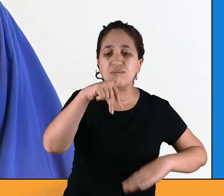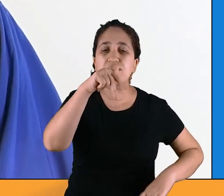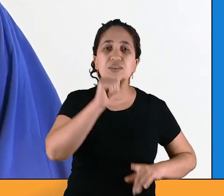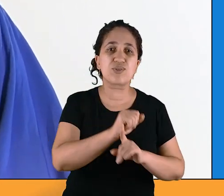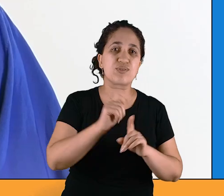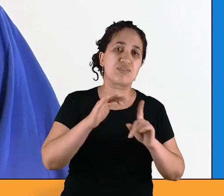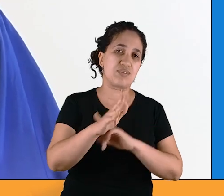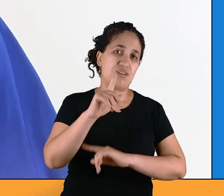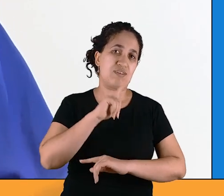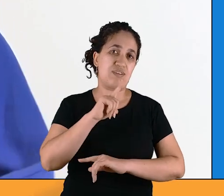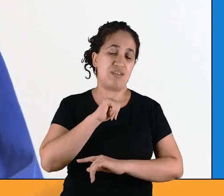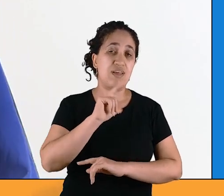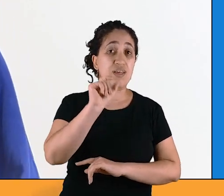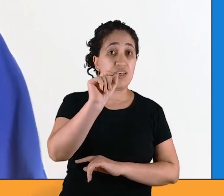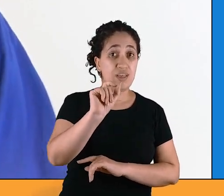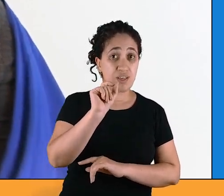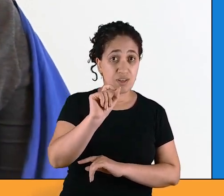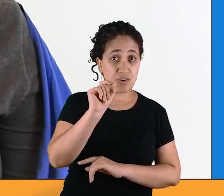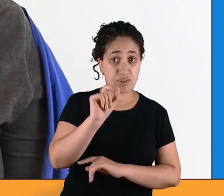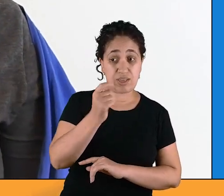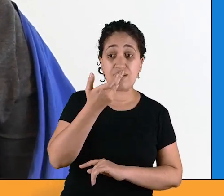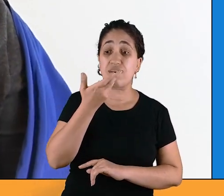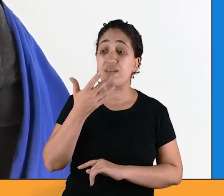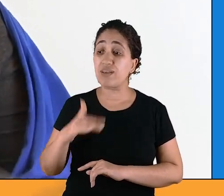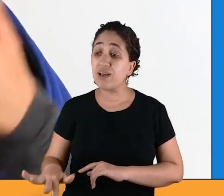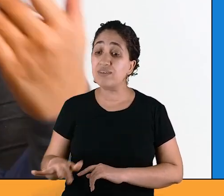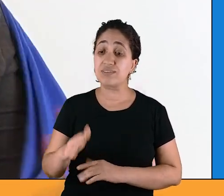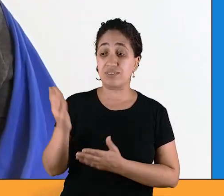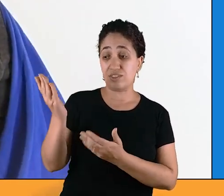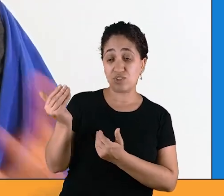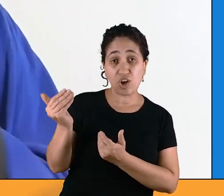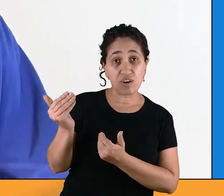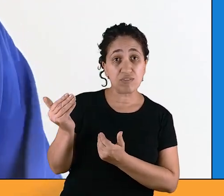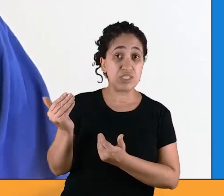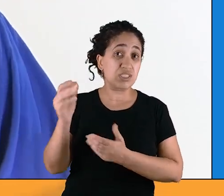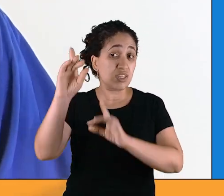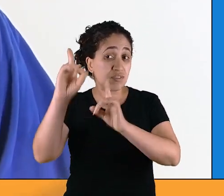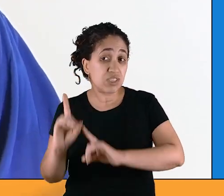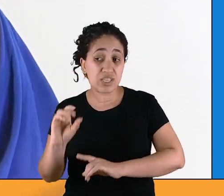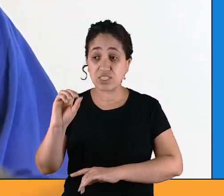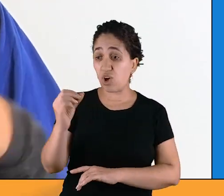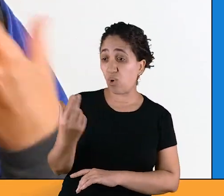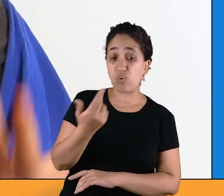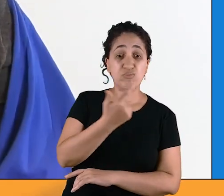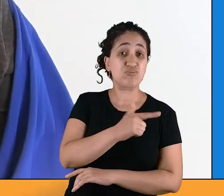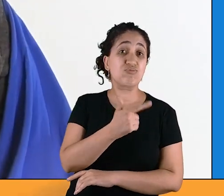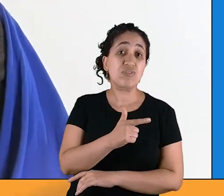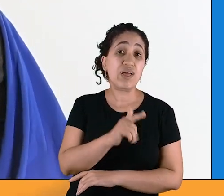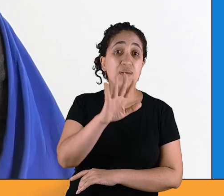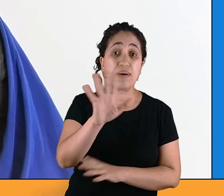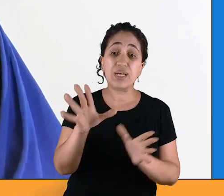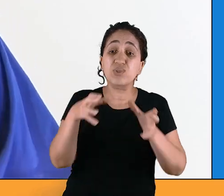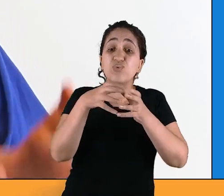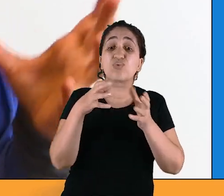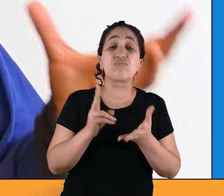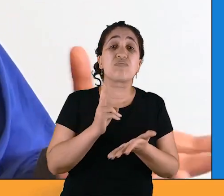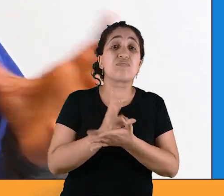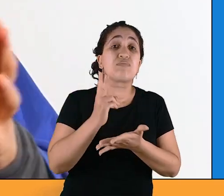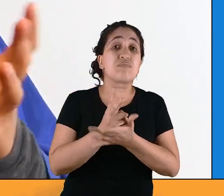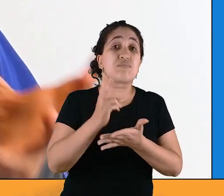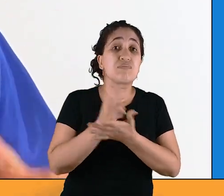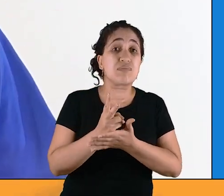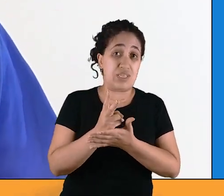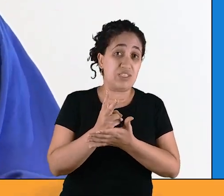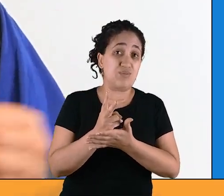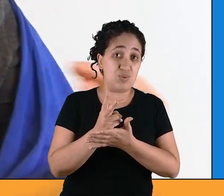vulnerabilidade social, por exemplo, a gente vai ter crianças, jovens com e sem deficiência nesse mesmo grupo, né,